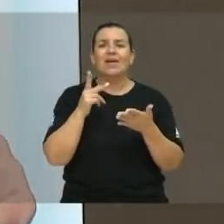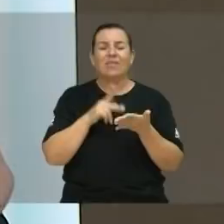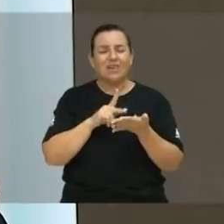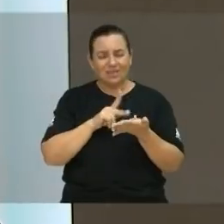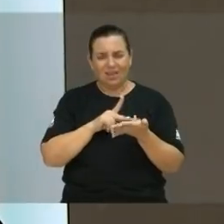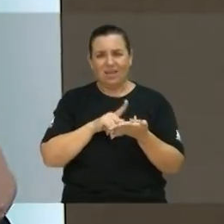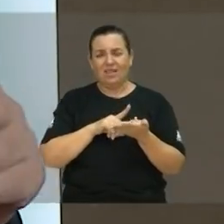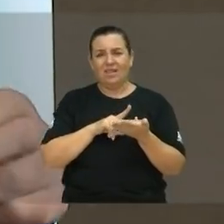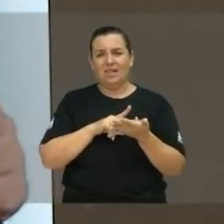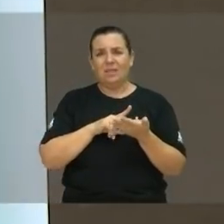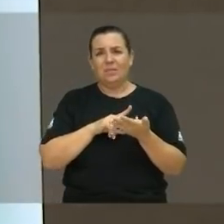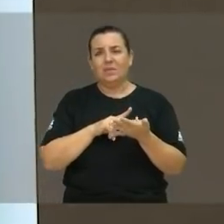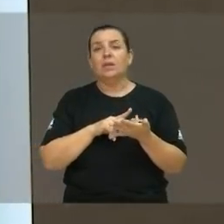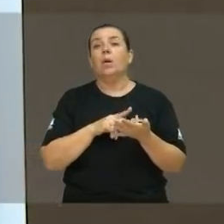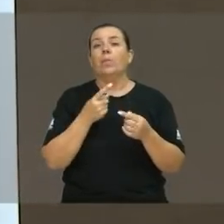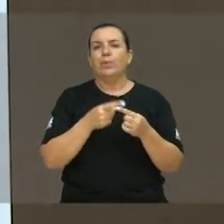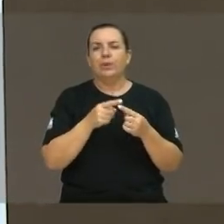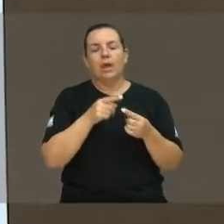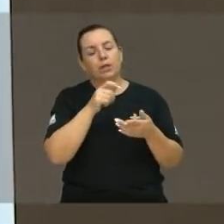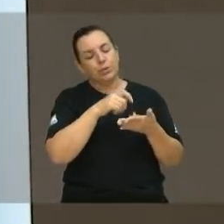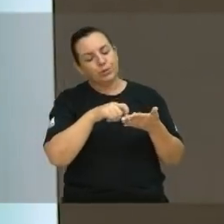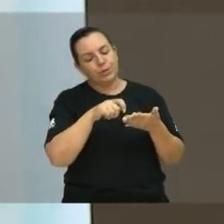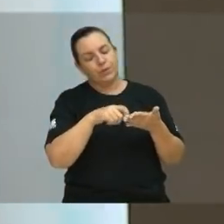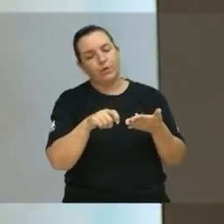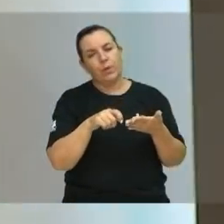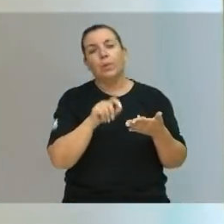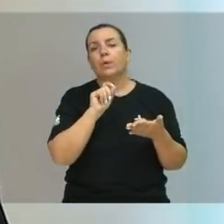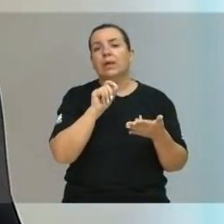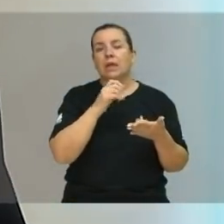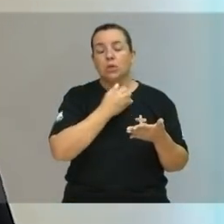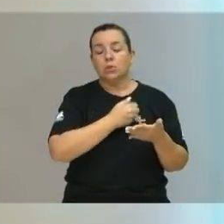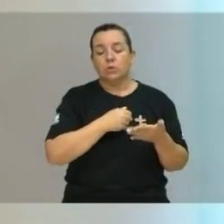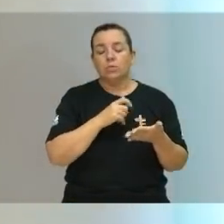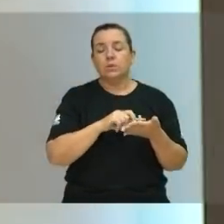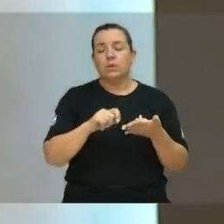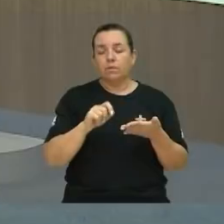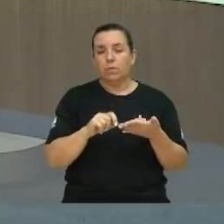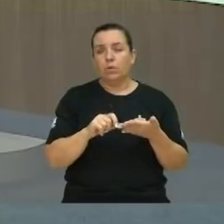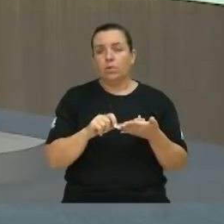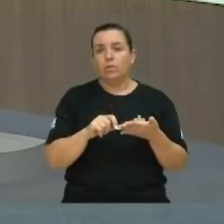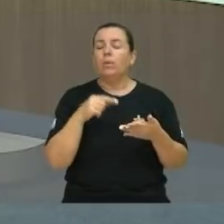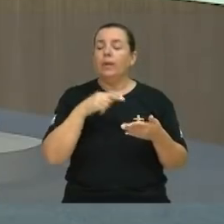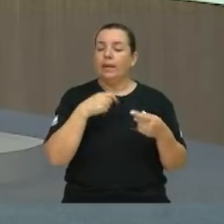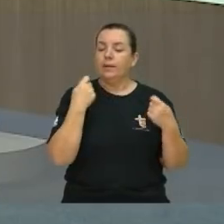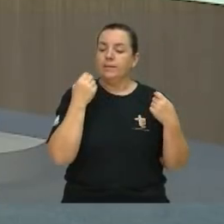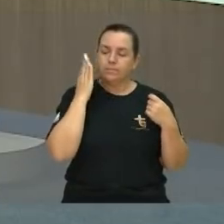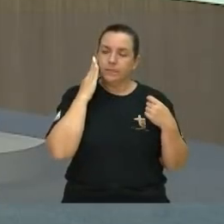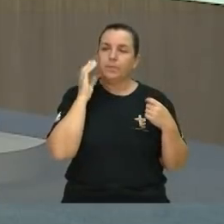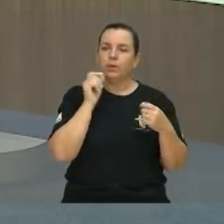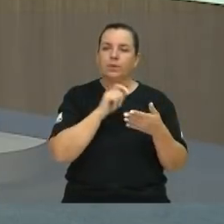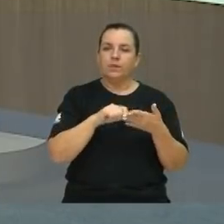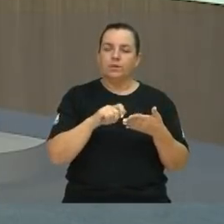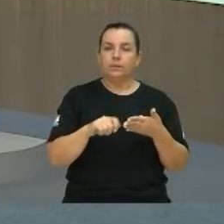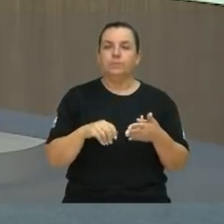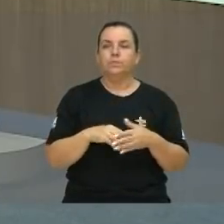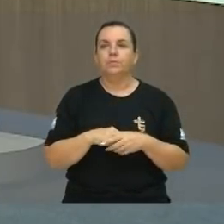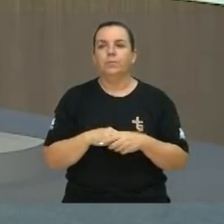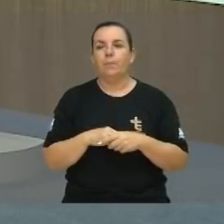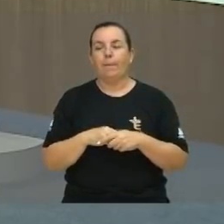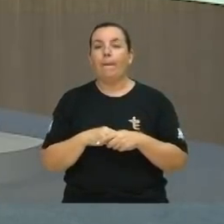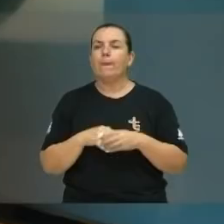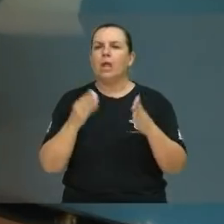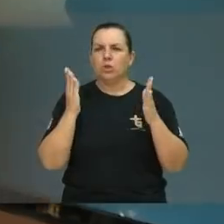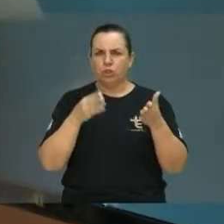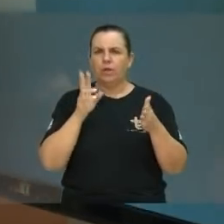compreender e segundo o que era também intenção do autor e já